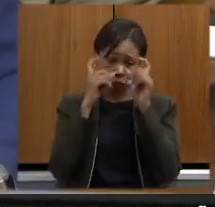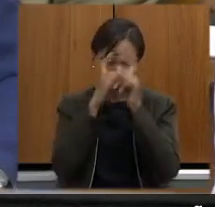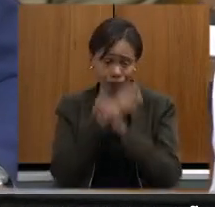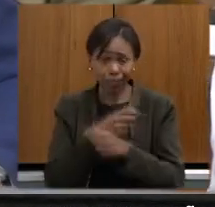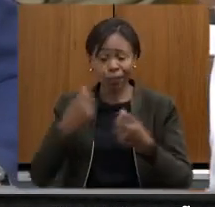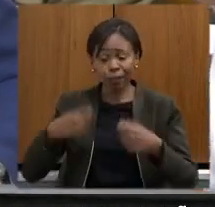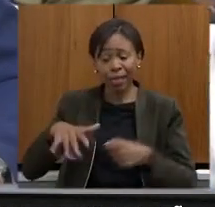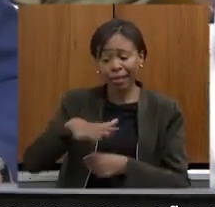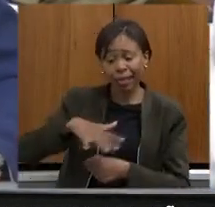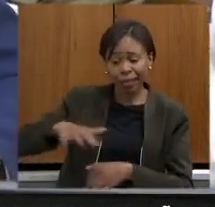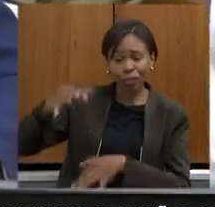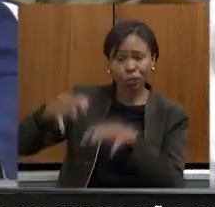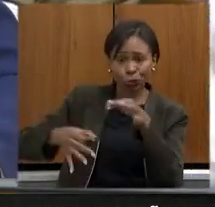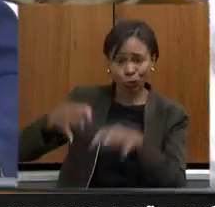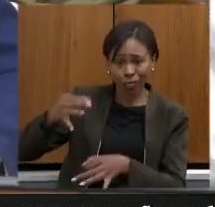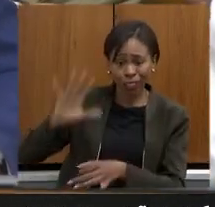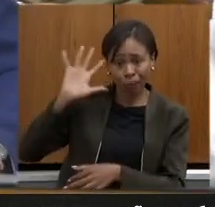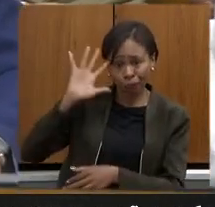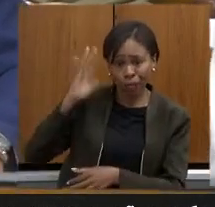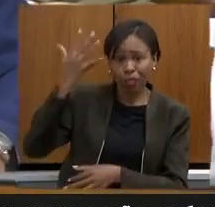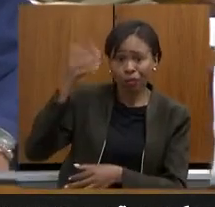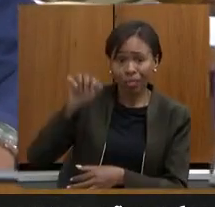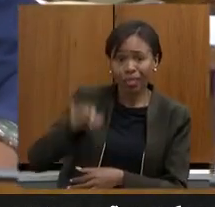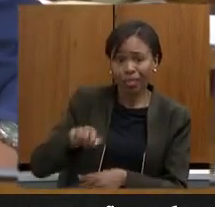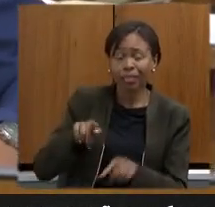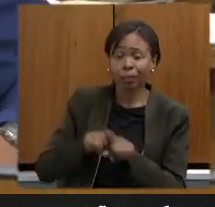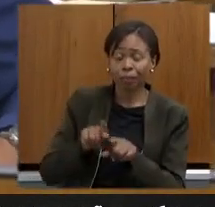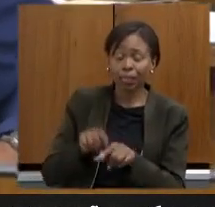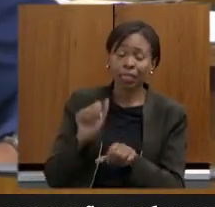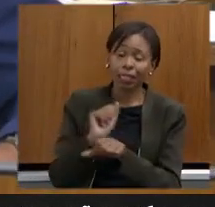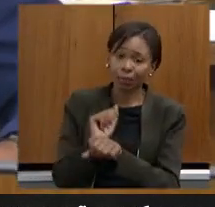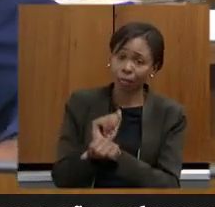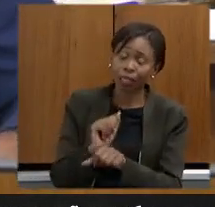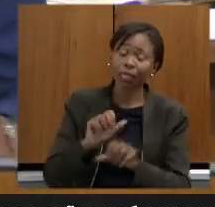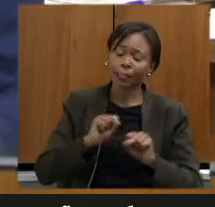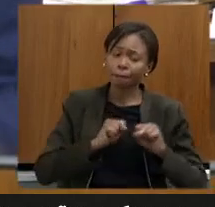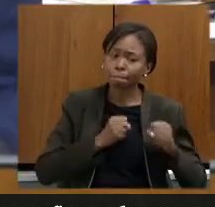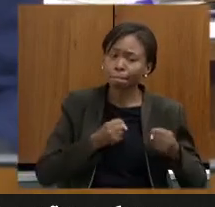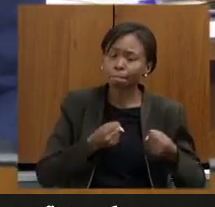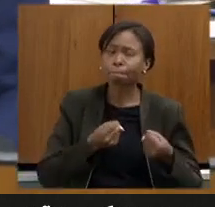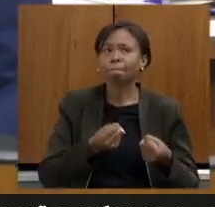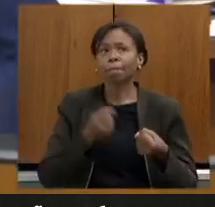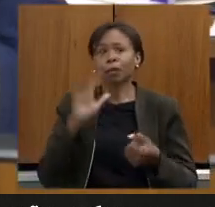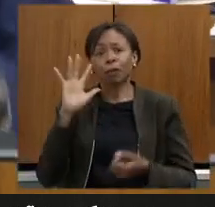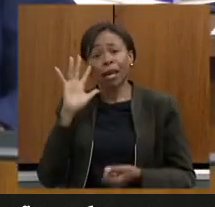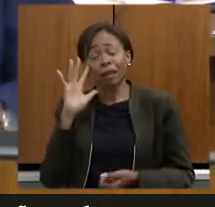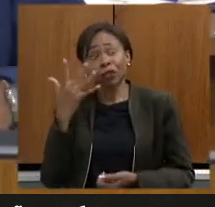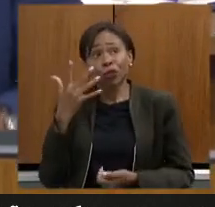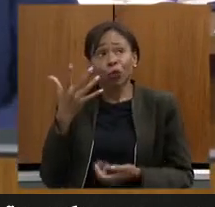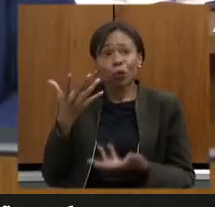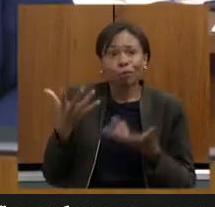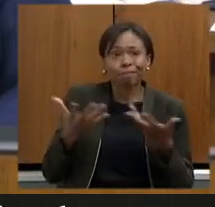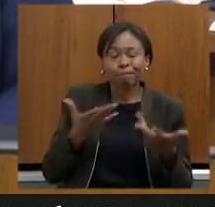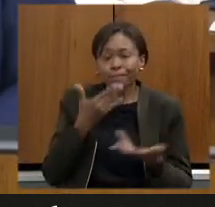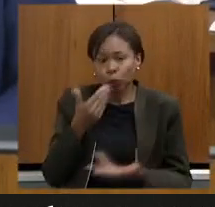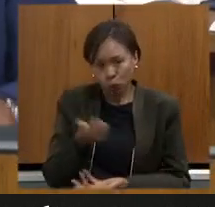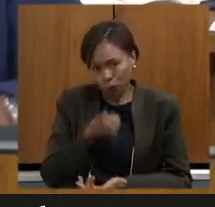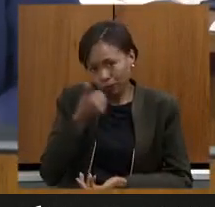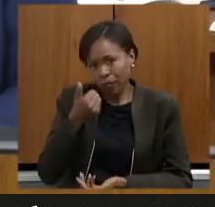na justiça e nós estamos envidando todos os esforços possíveis para encontrar a melhor solução possível